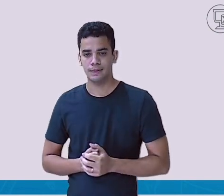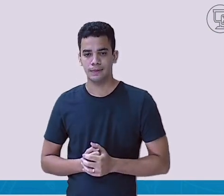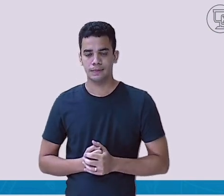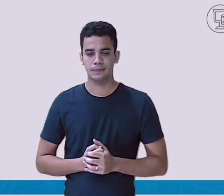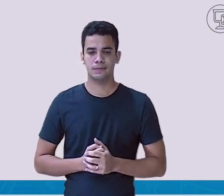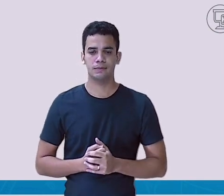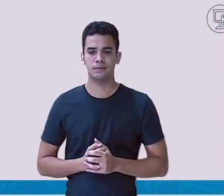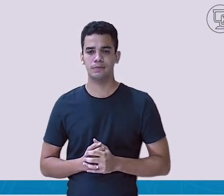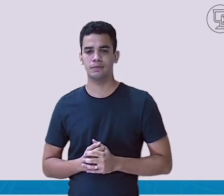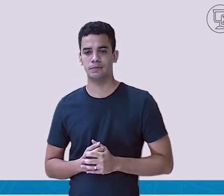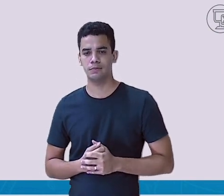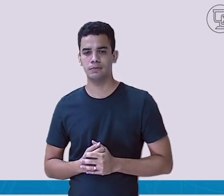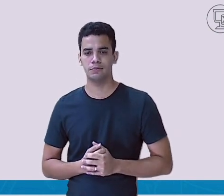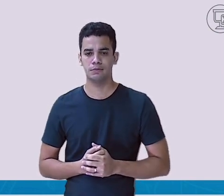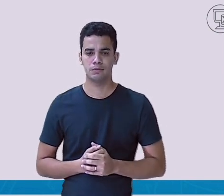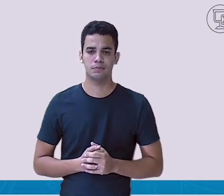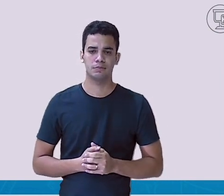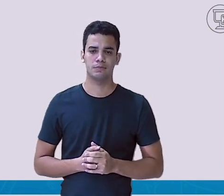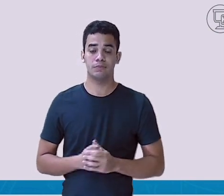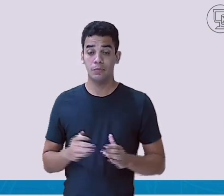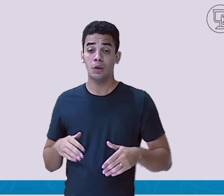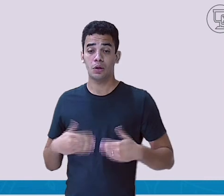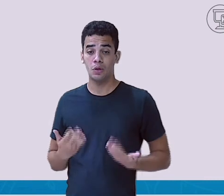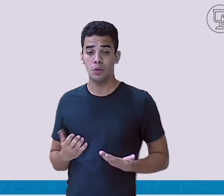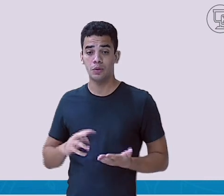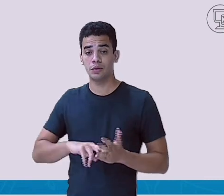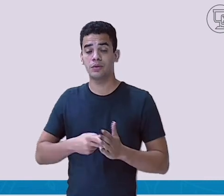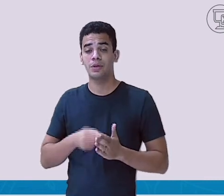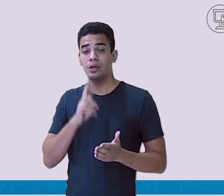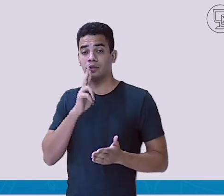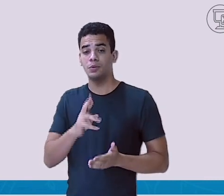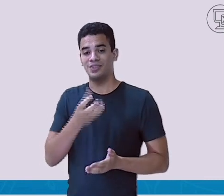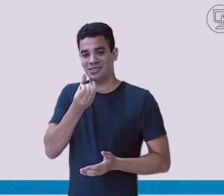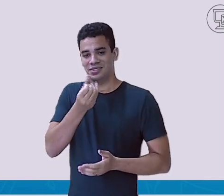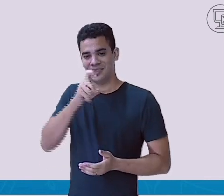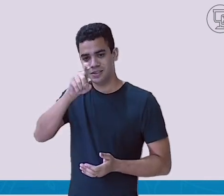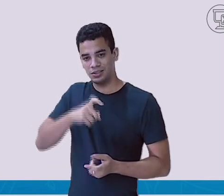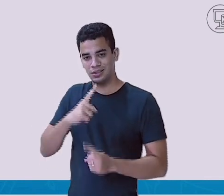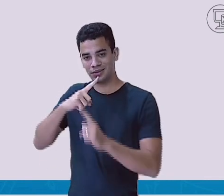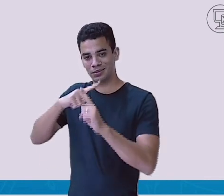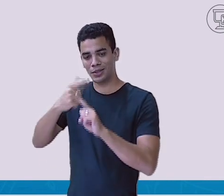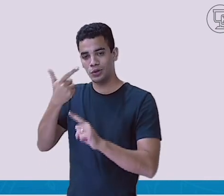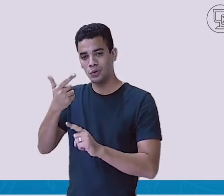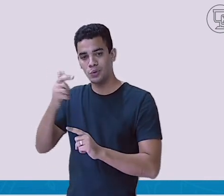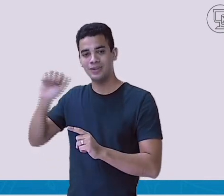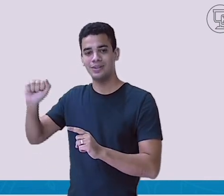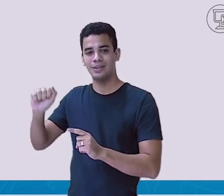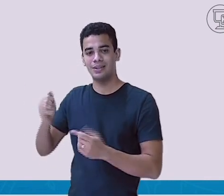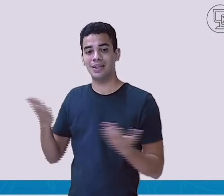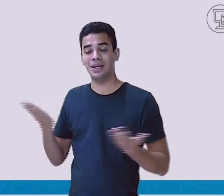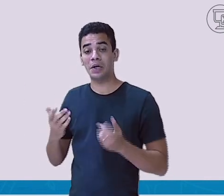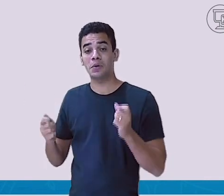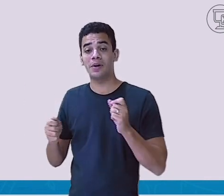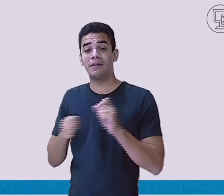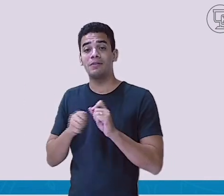3x, 6x. Então, eu tenho 6x mais 2A. E vou somar aqui.